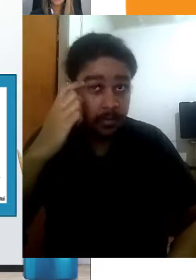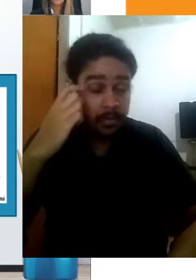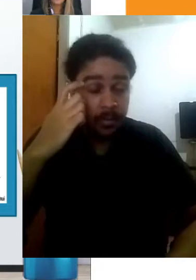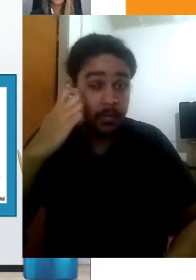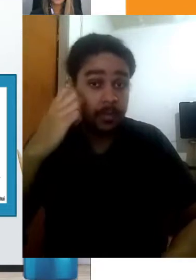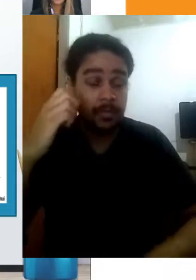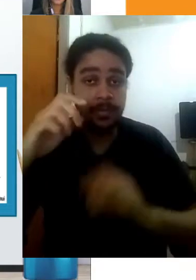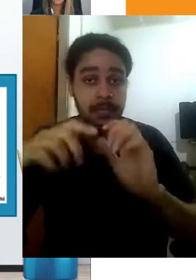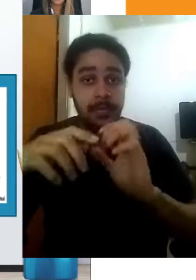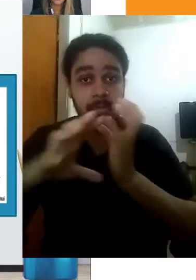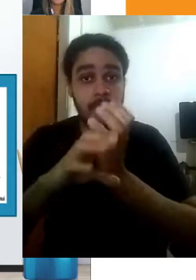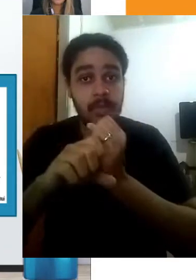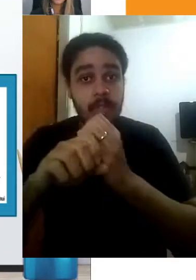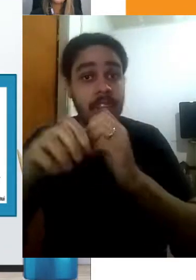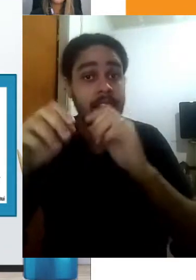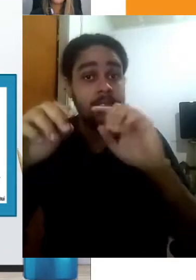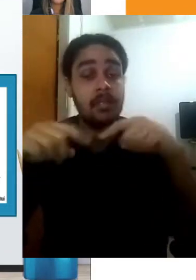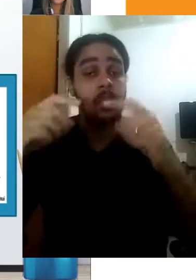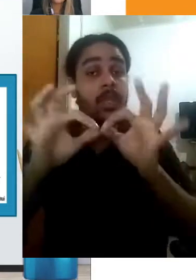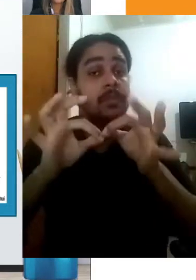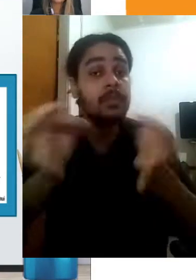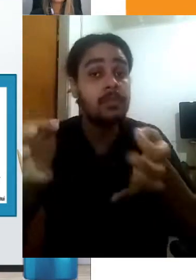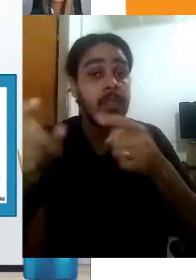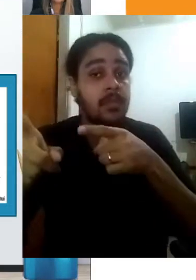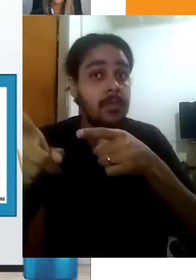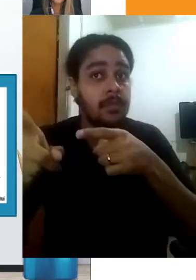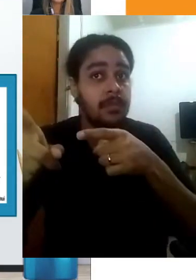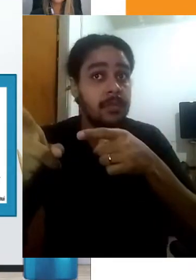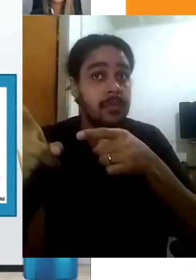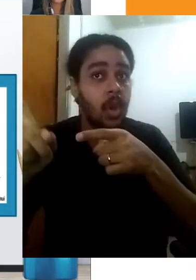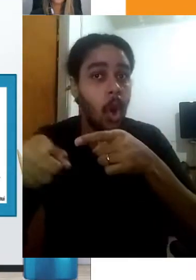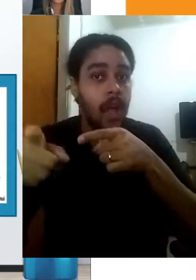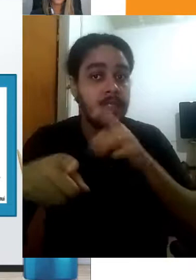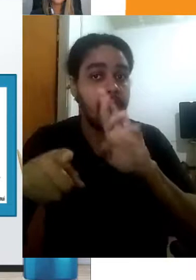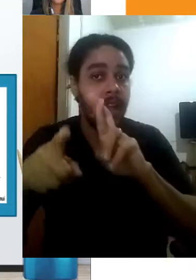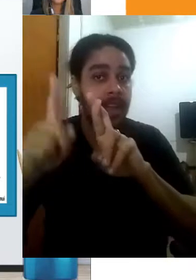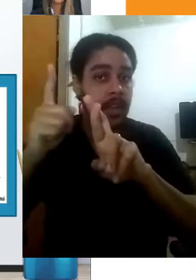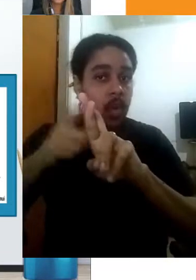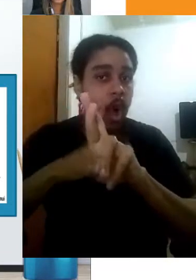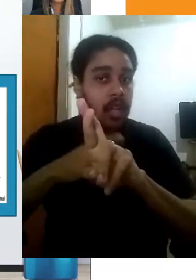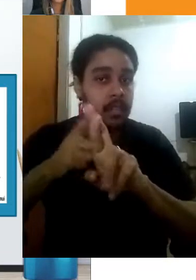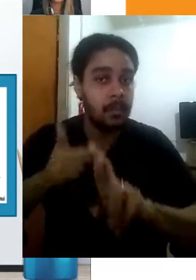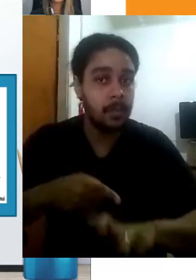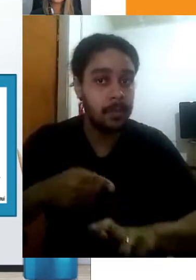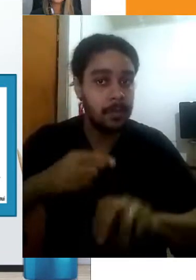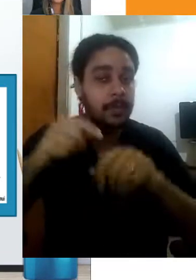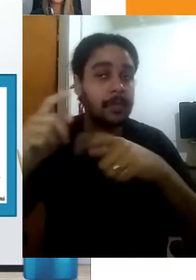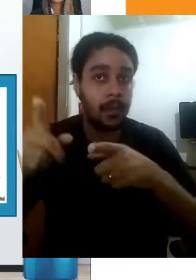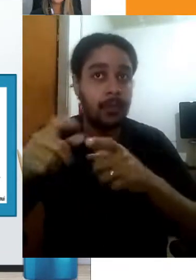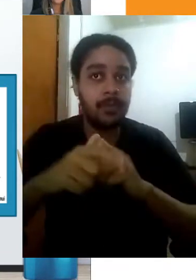vezes r e elevar ao quadrado, simplificando, o r de baixo corta com o r de cima. Então,